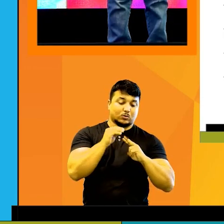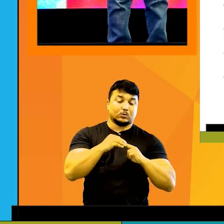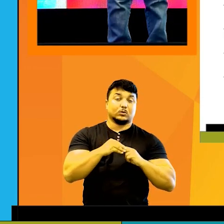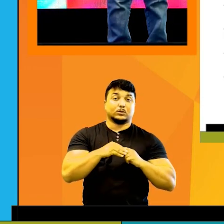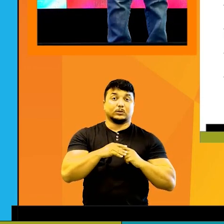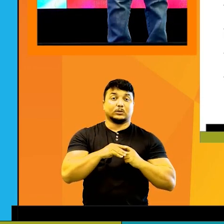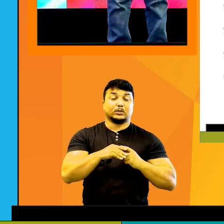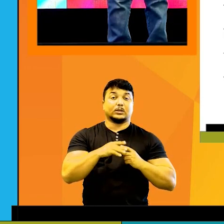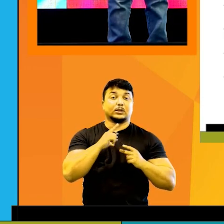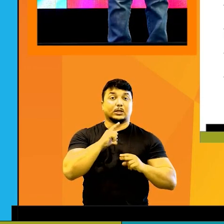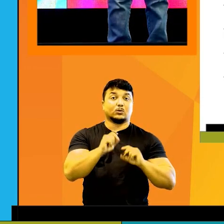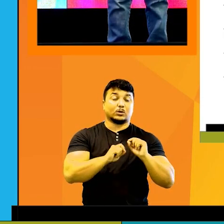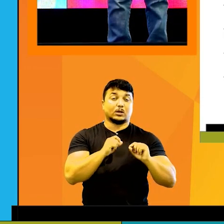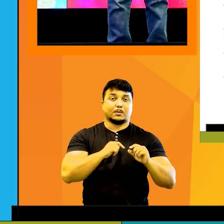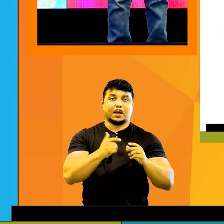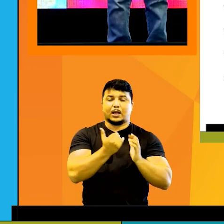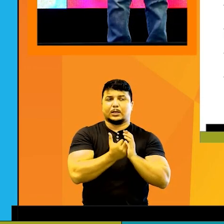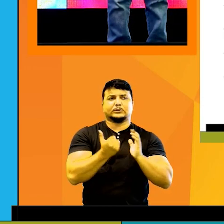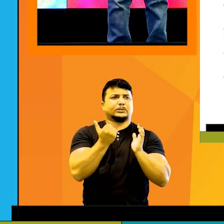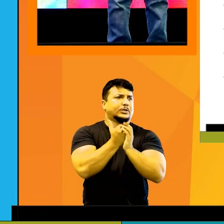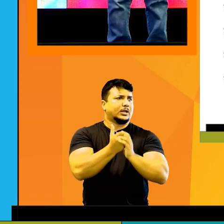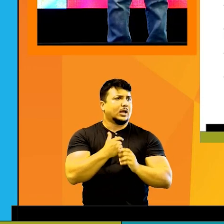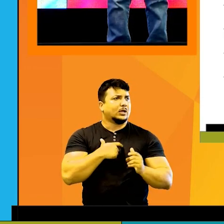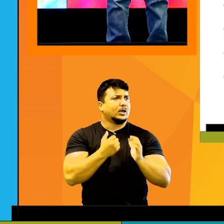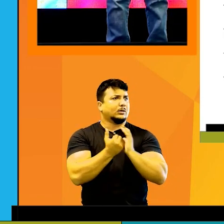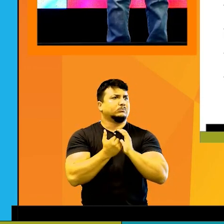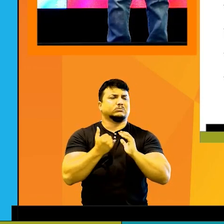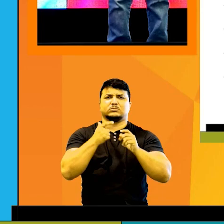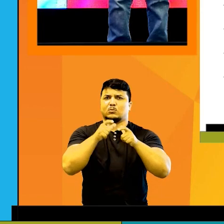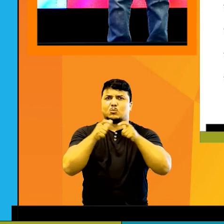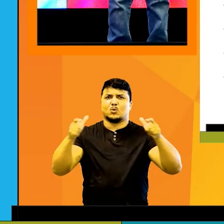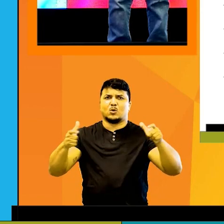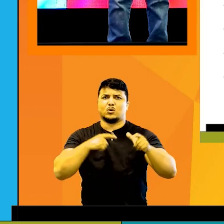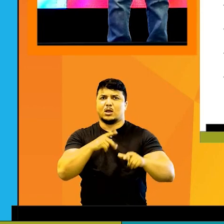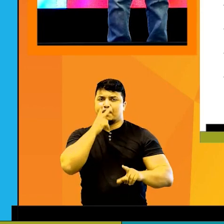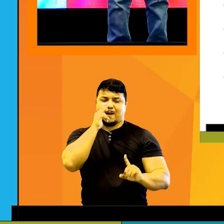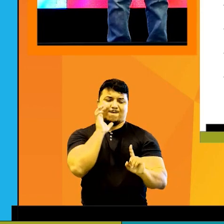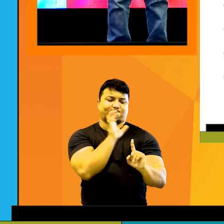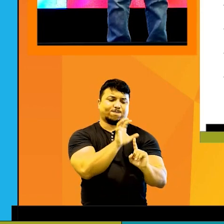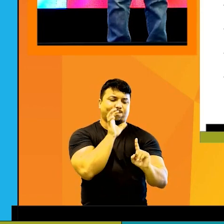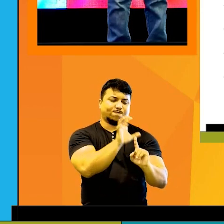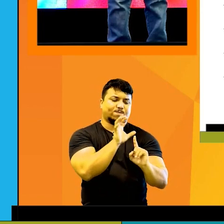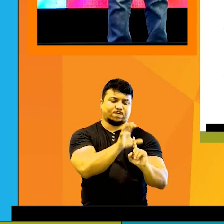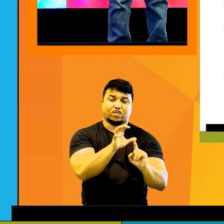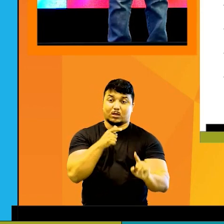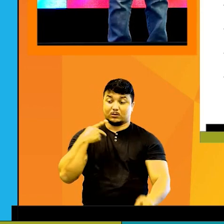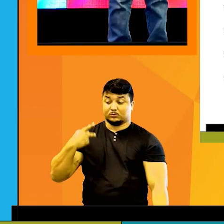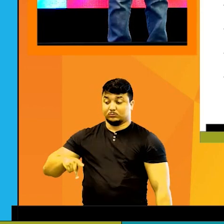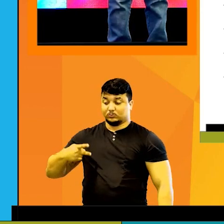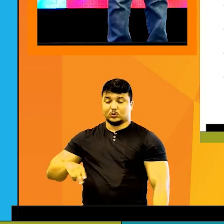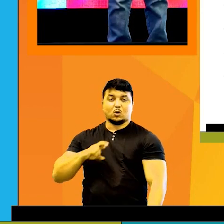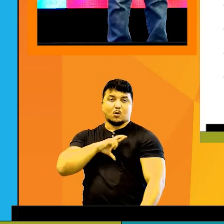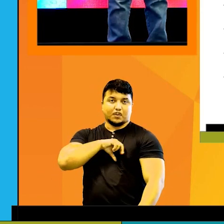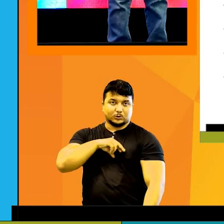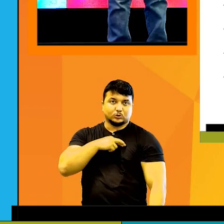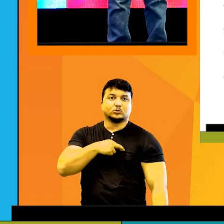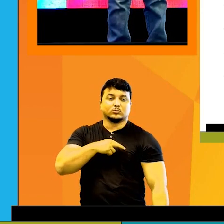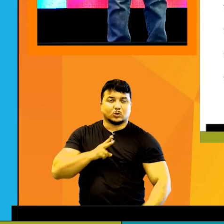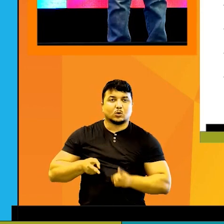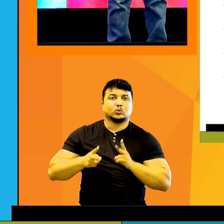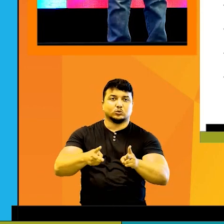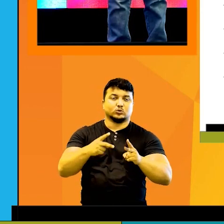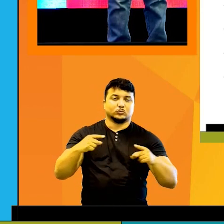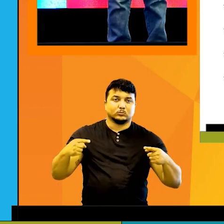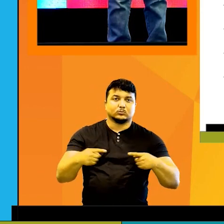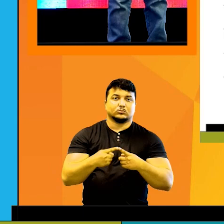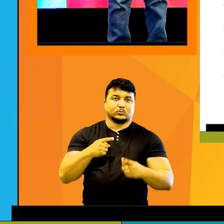religiosidade barroca, exagerada, extravagante, persuasiva. O romantismo continuou. O romantismo foi beber